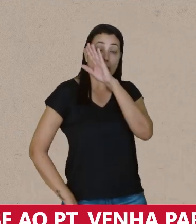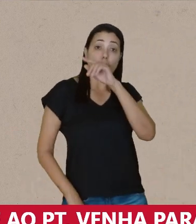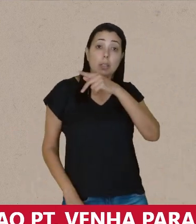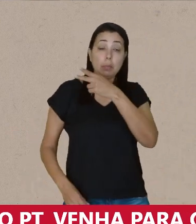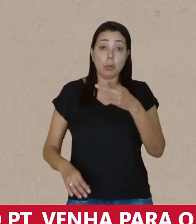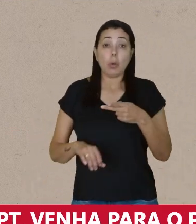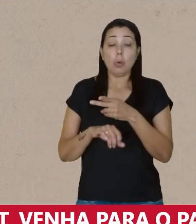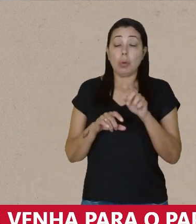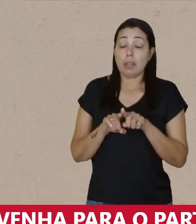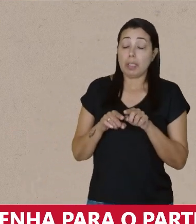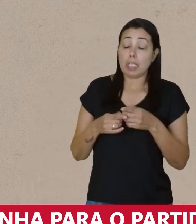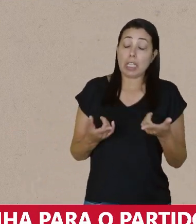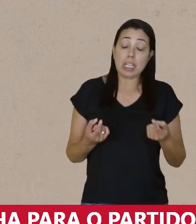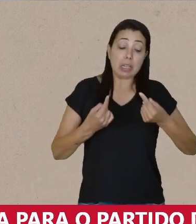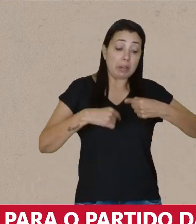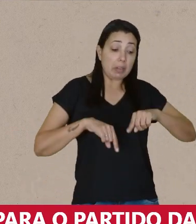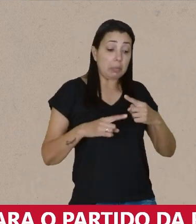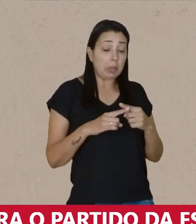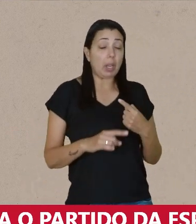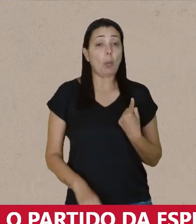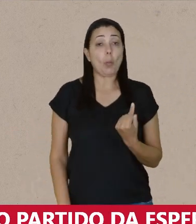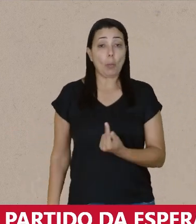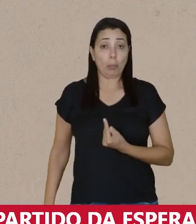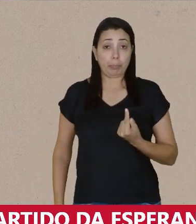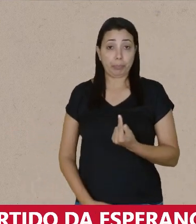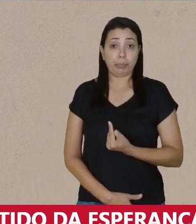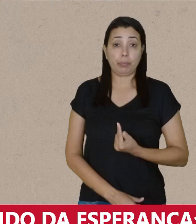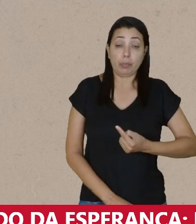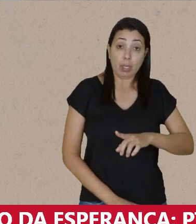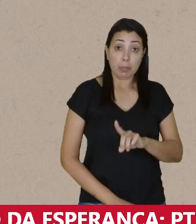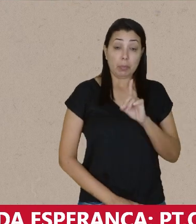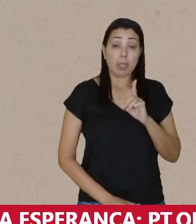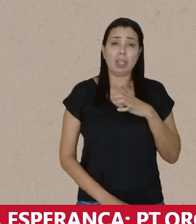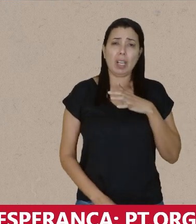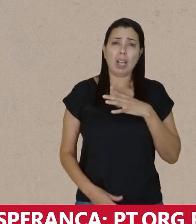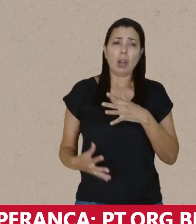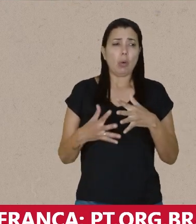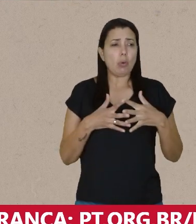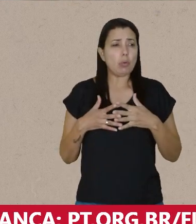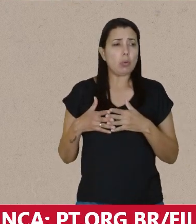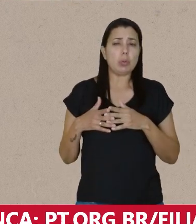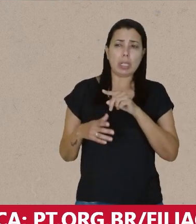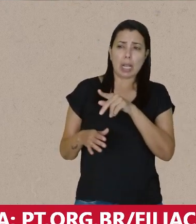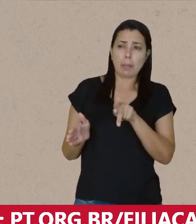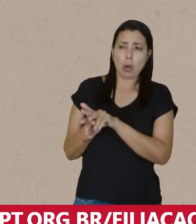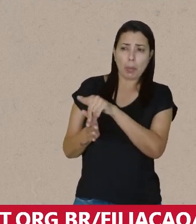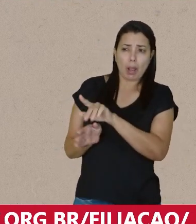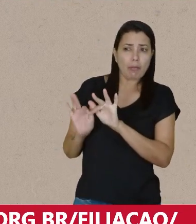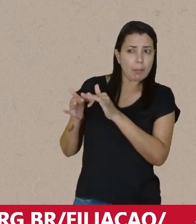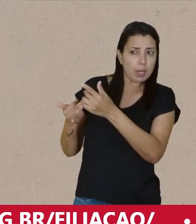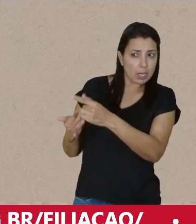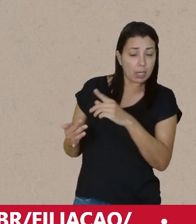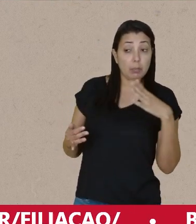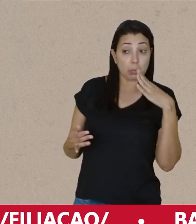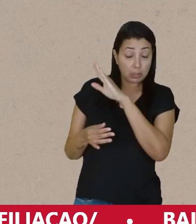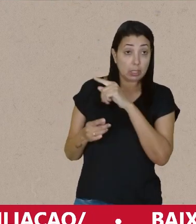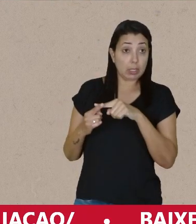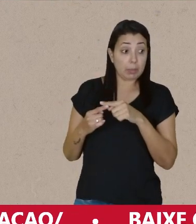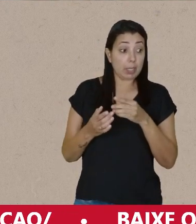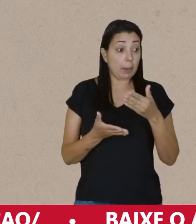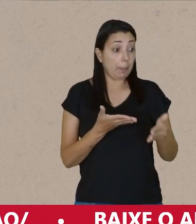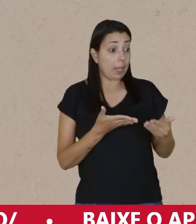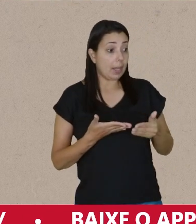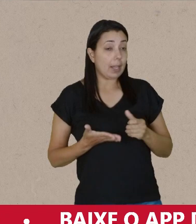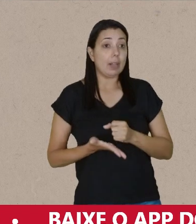na verdade, está se defendendo, porque ele está muito isolado. Primeiro, que está se complicando a situação da família dele. Segundo, que ele está